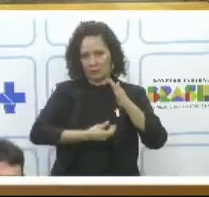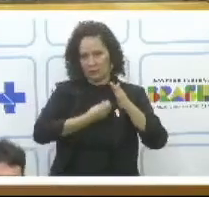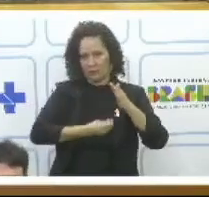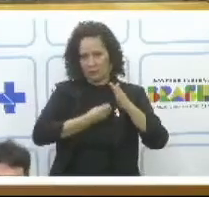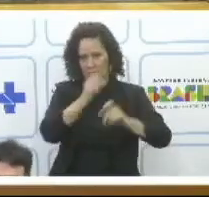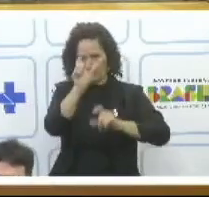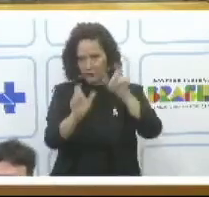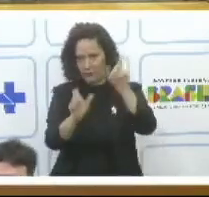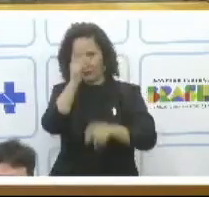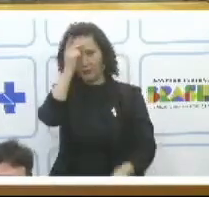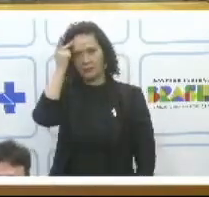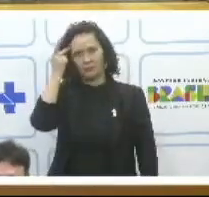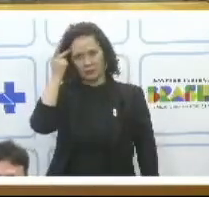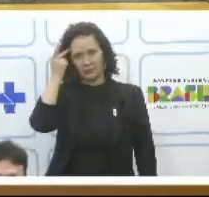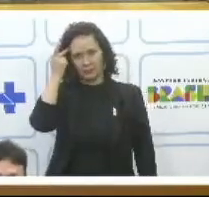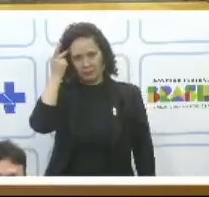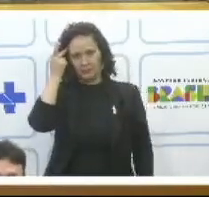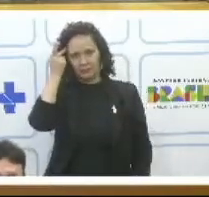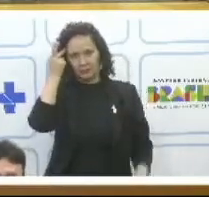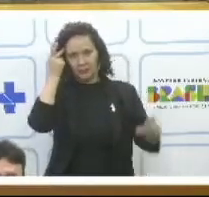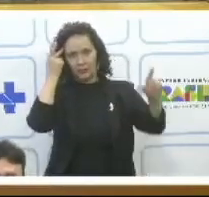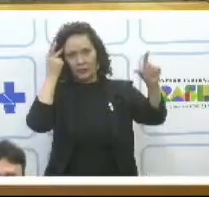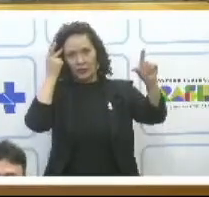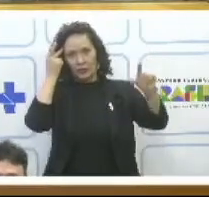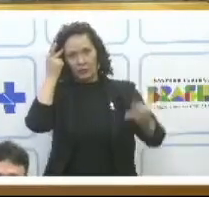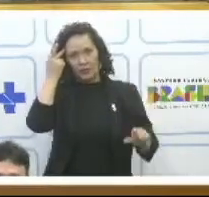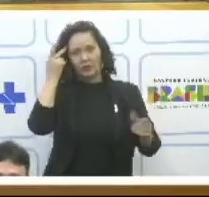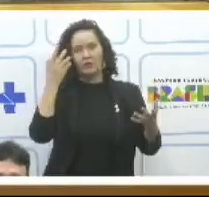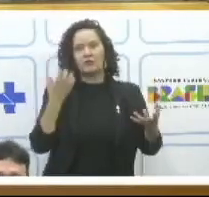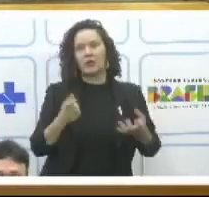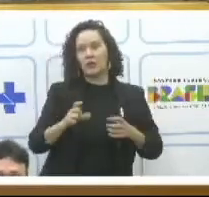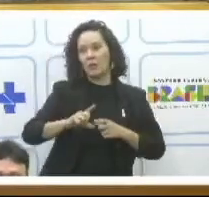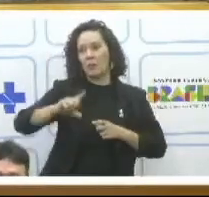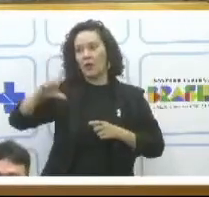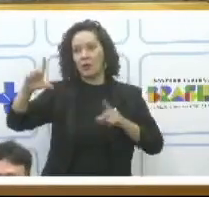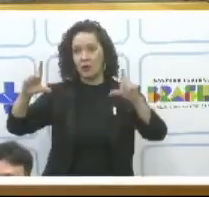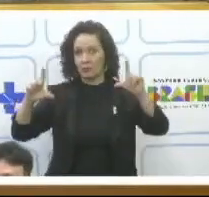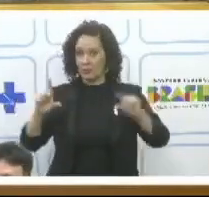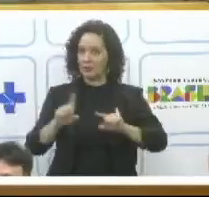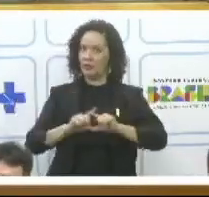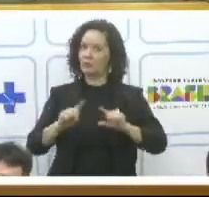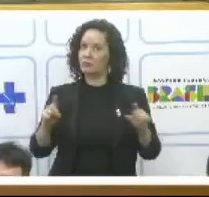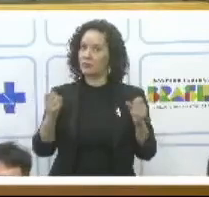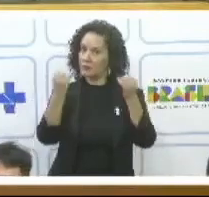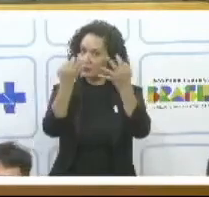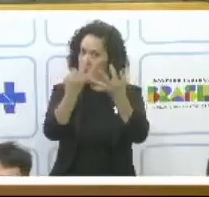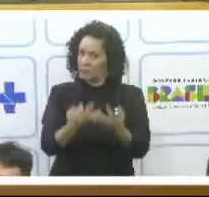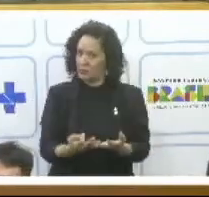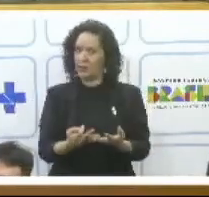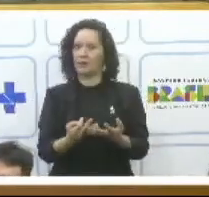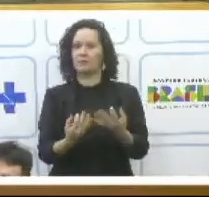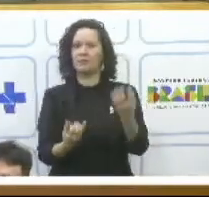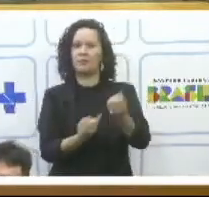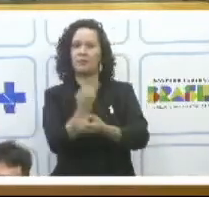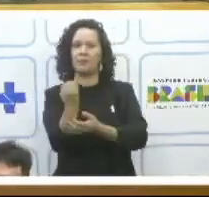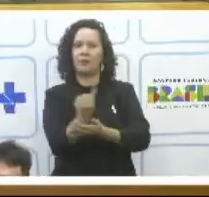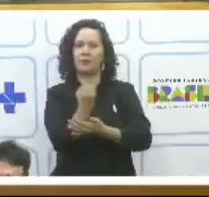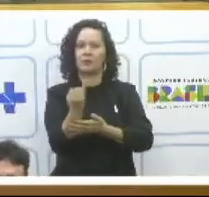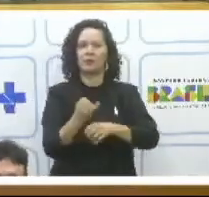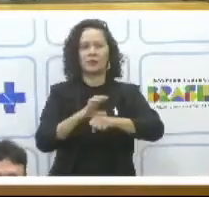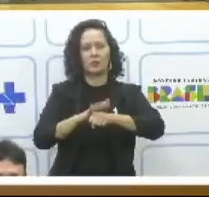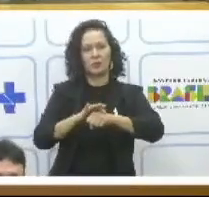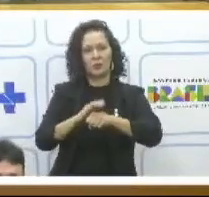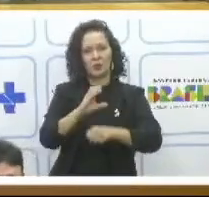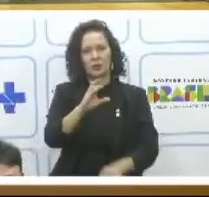né, na morbimortalidade da população, e a gente tem um incremento, né, da importância das doenças crônicas